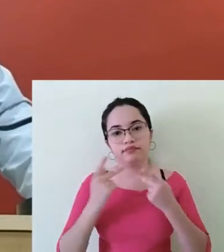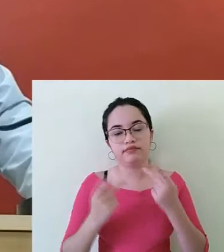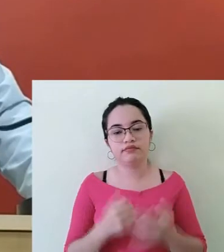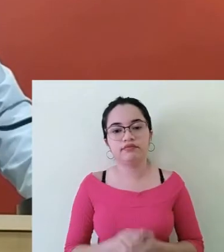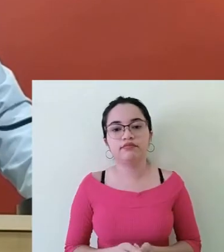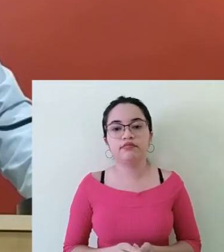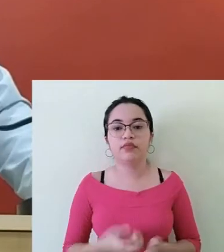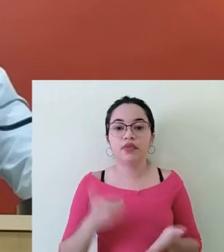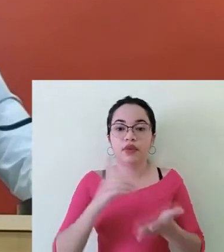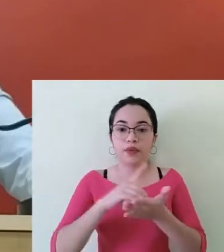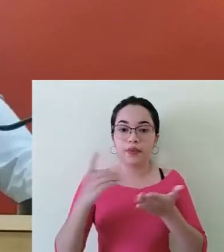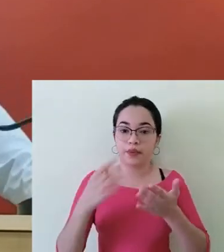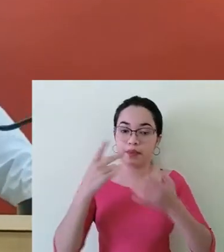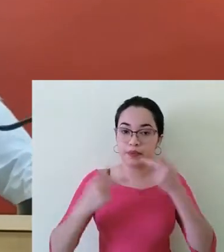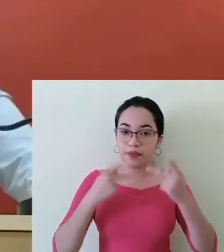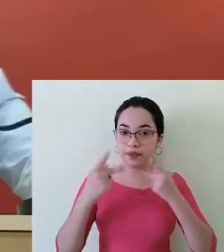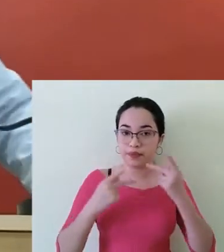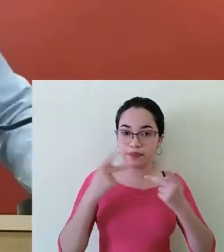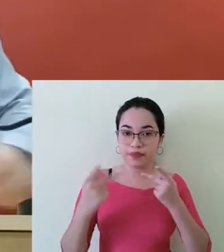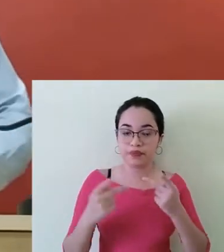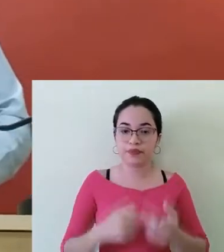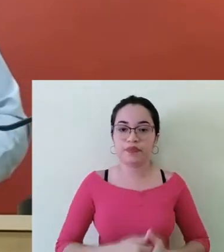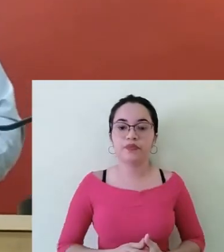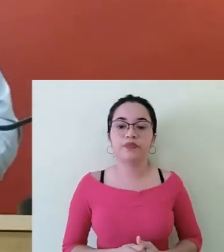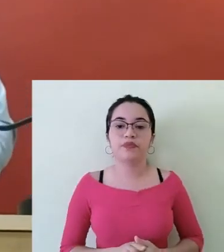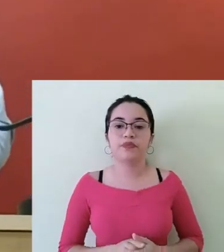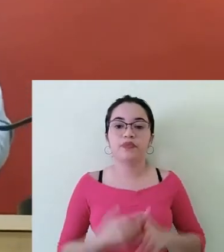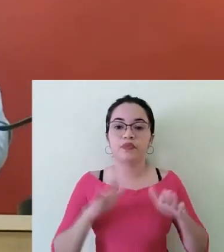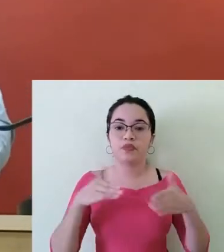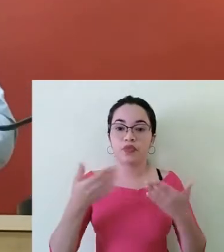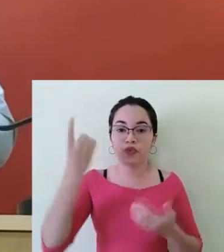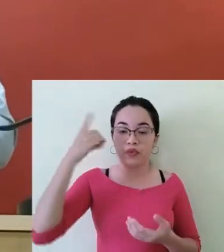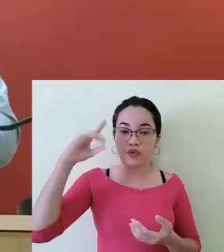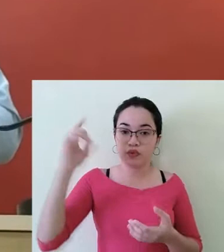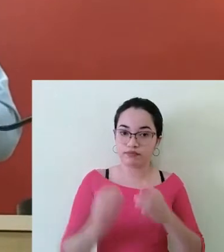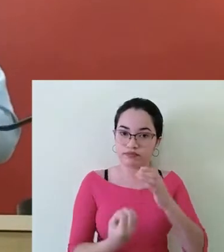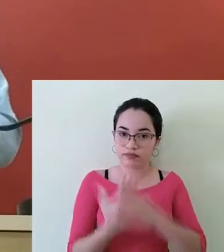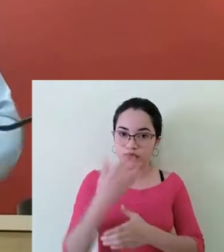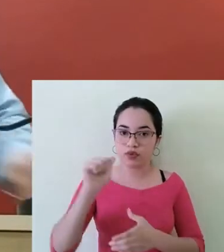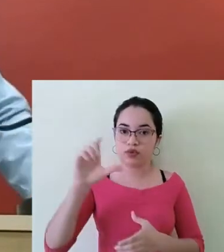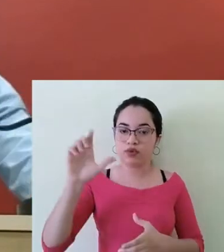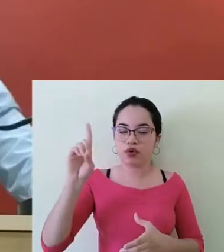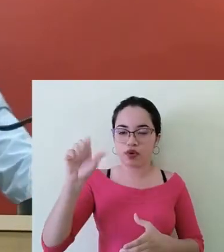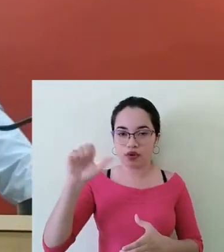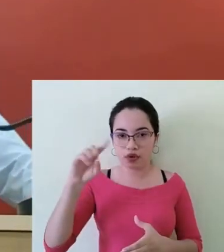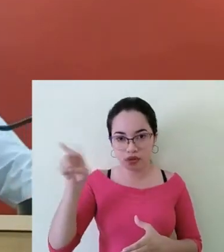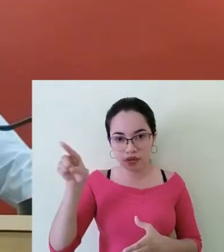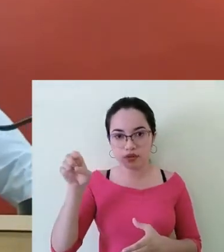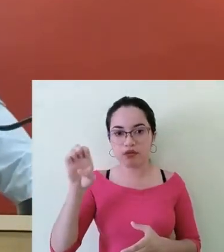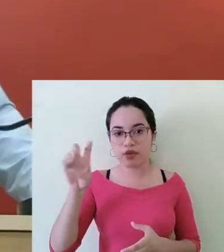aqui. A Bíblia narra que quando Deus criou Adão e